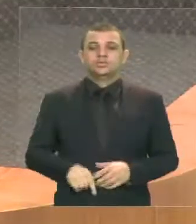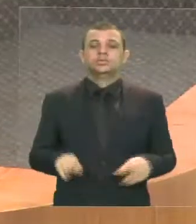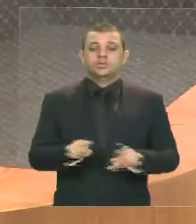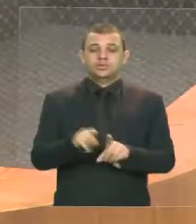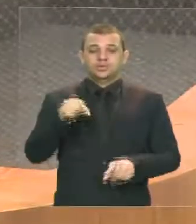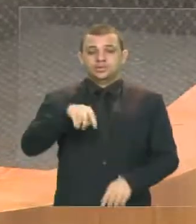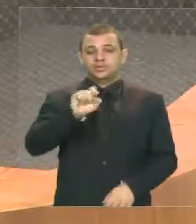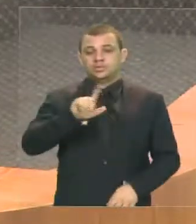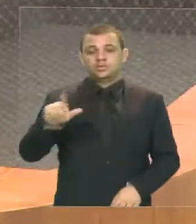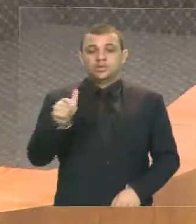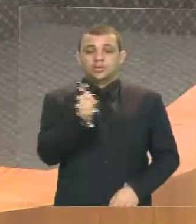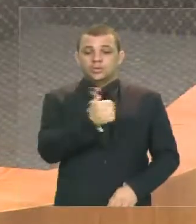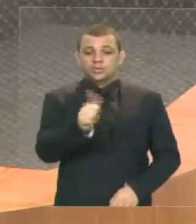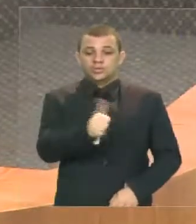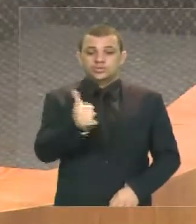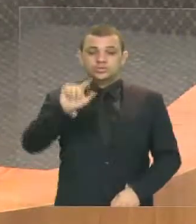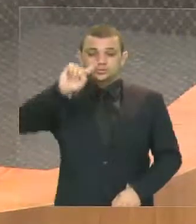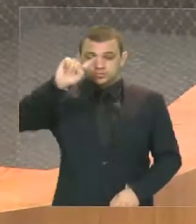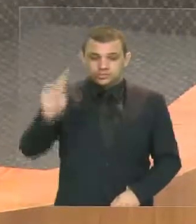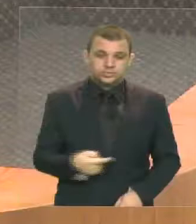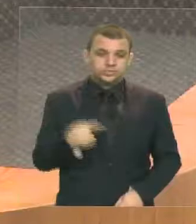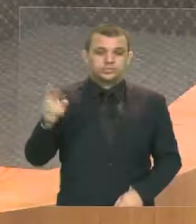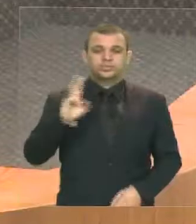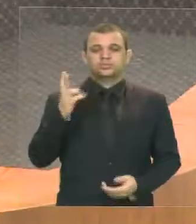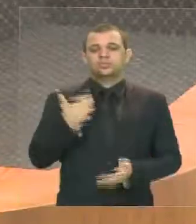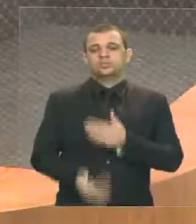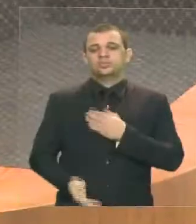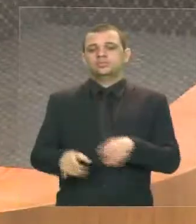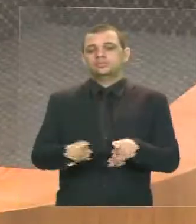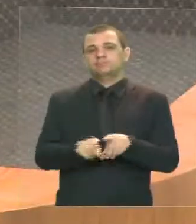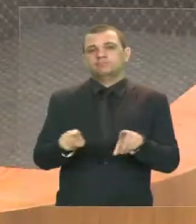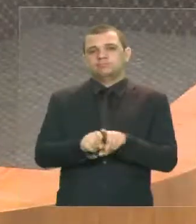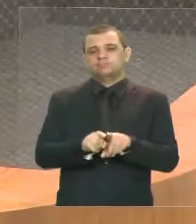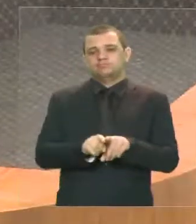de 11 milhões de reais, numa única parcela.